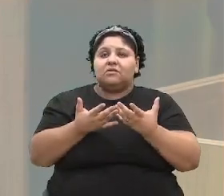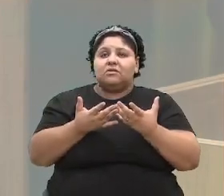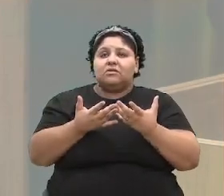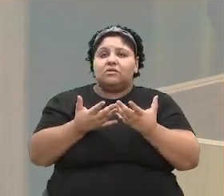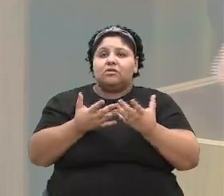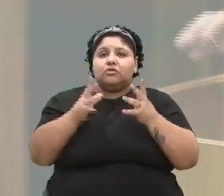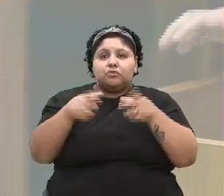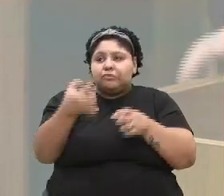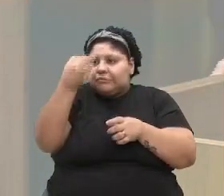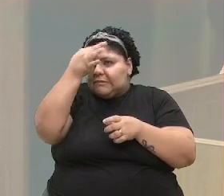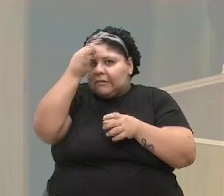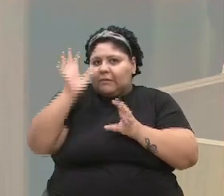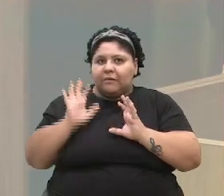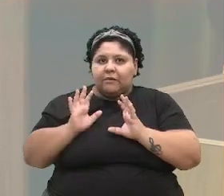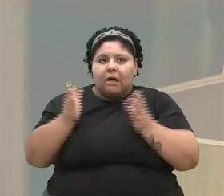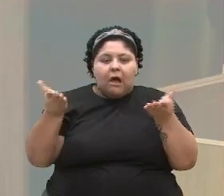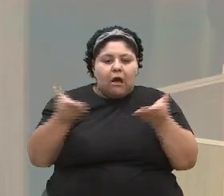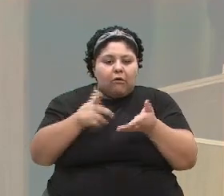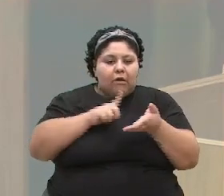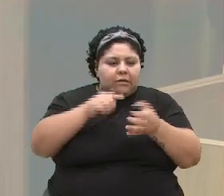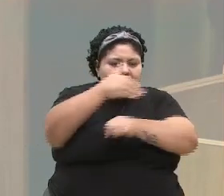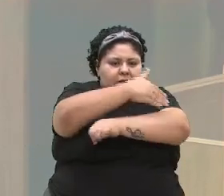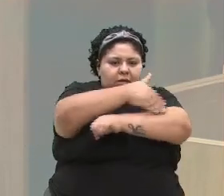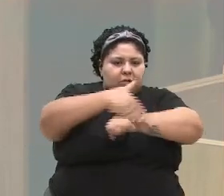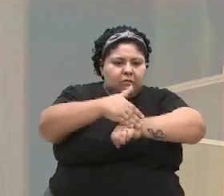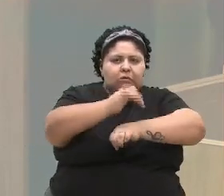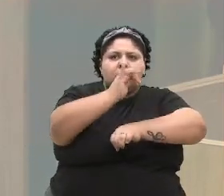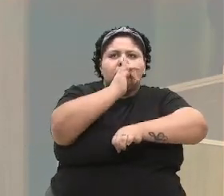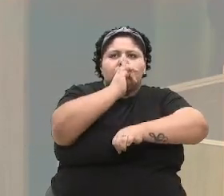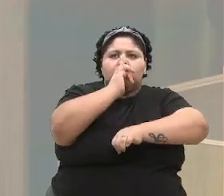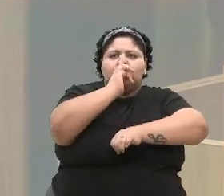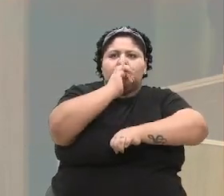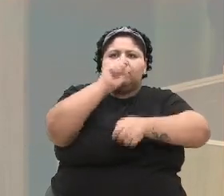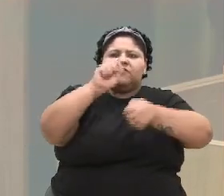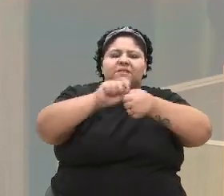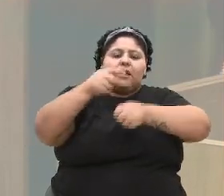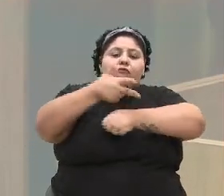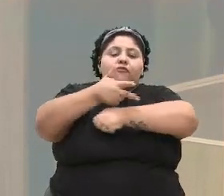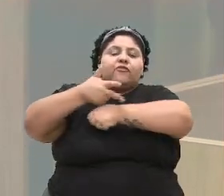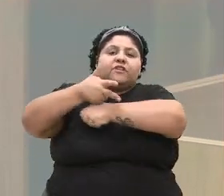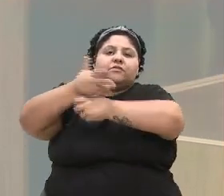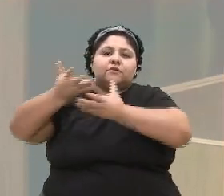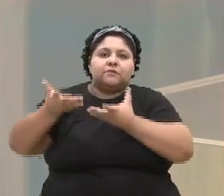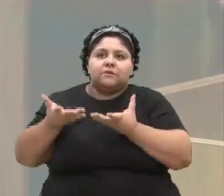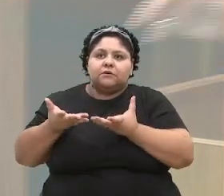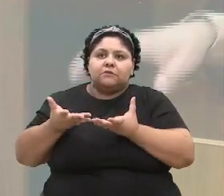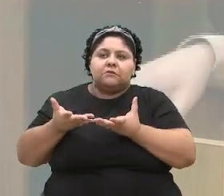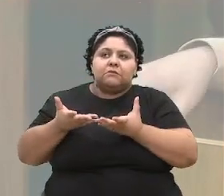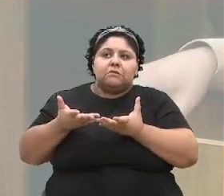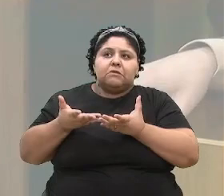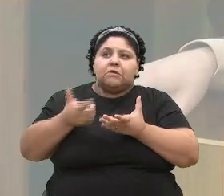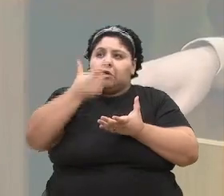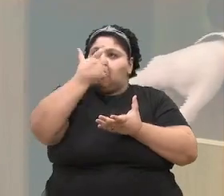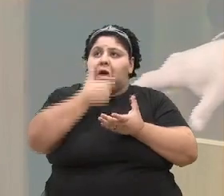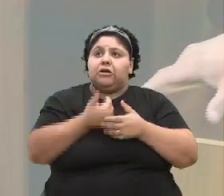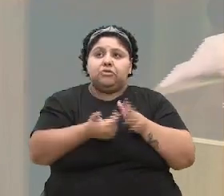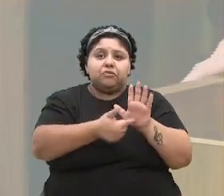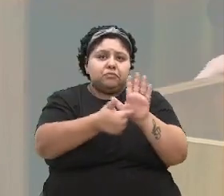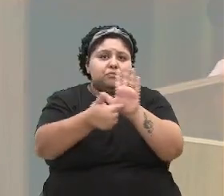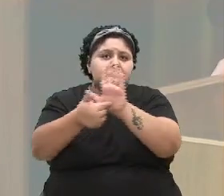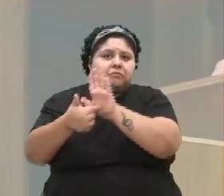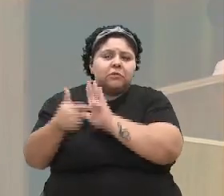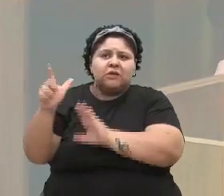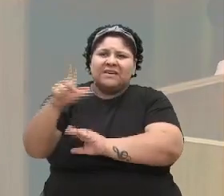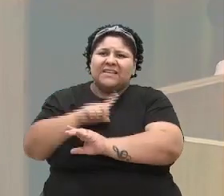compreensão. Agora tem vias públicas que, um exemplo, fizeram vídeos que dá a entender que